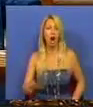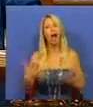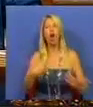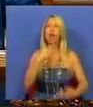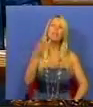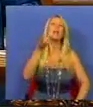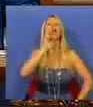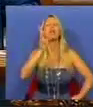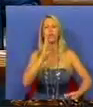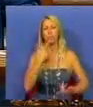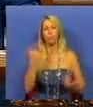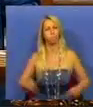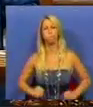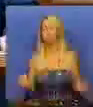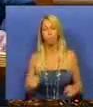supervisor